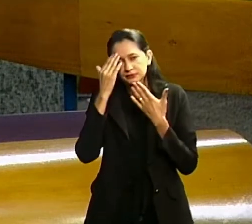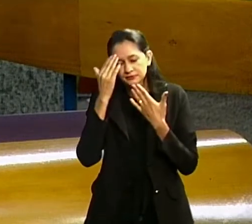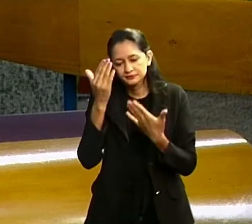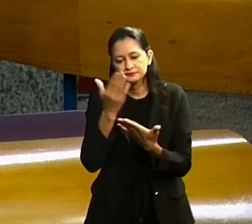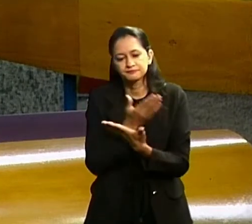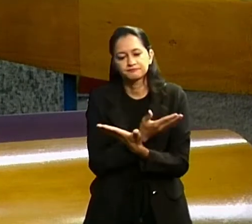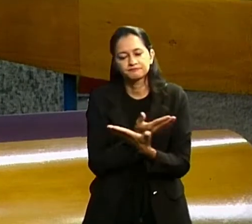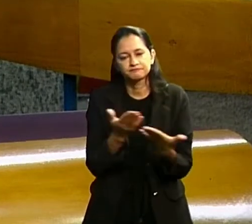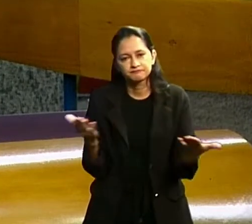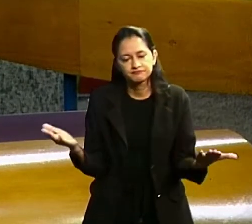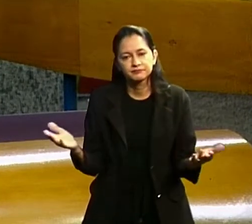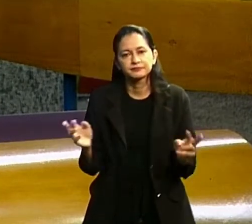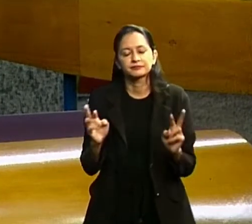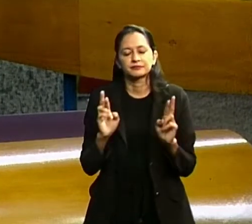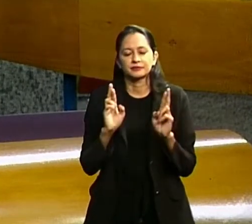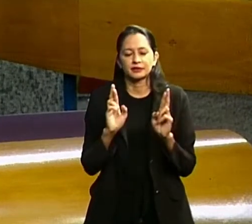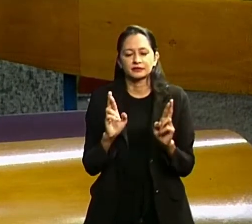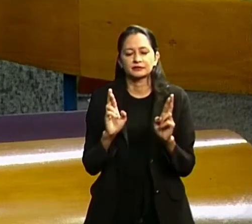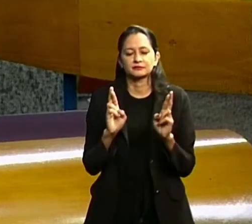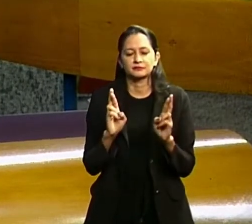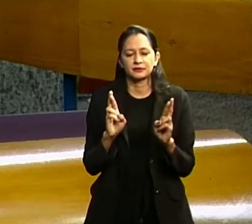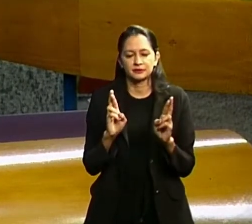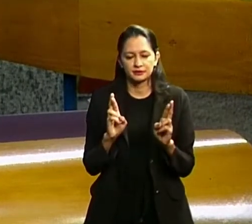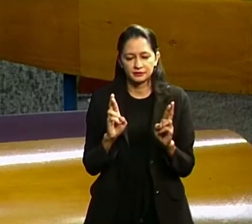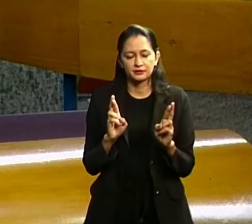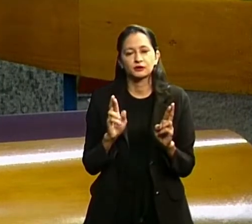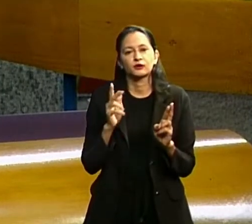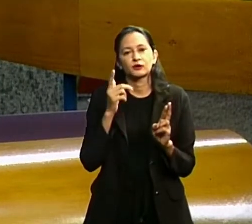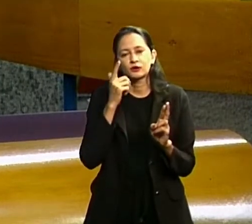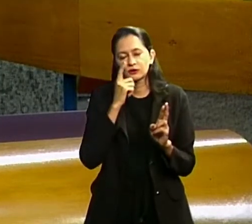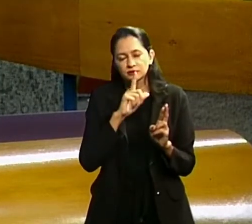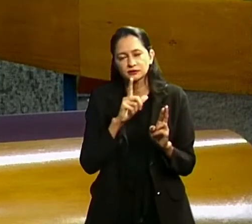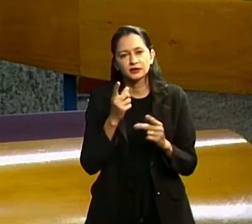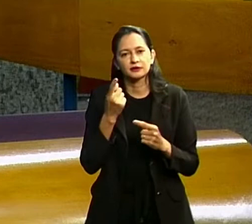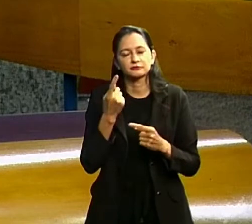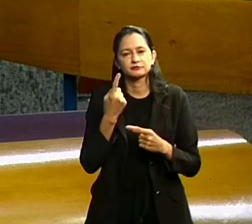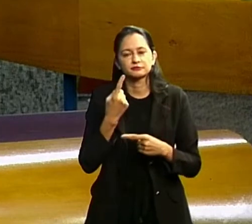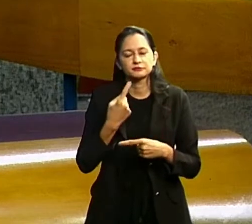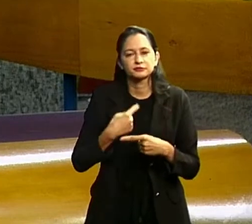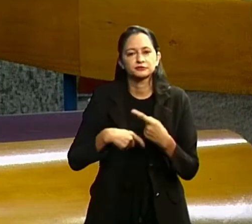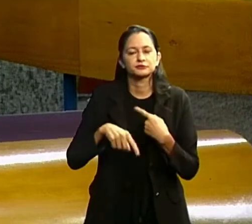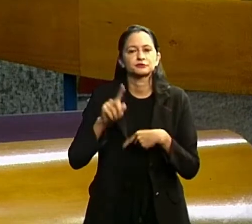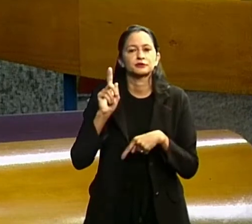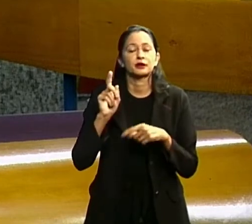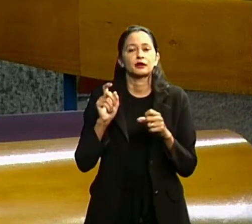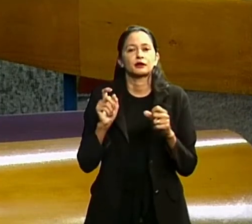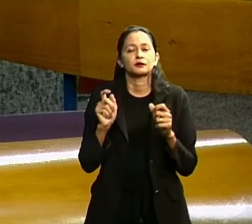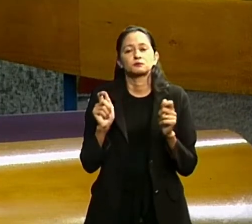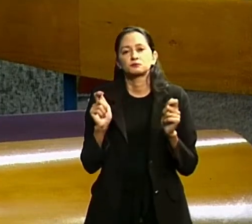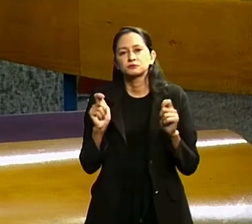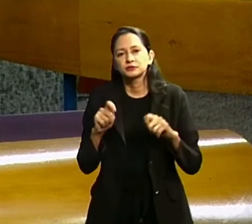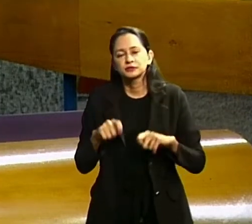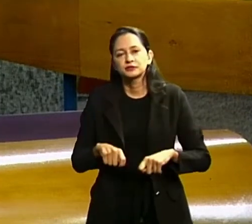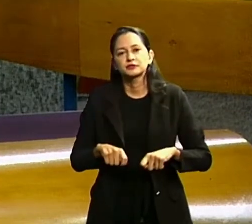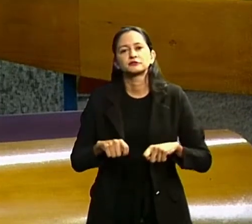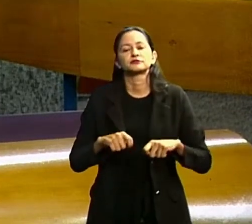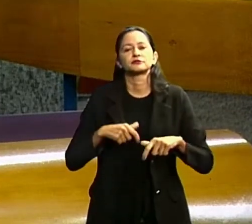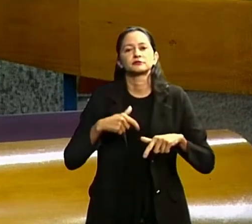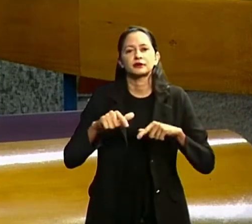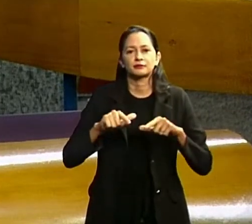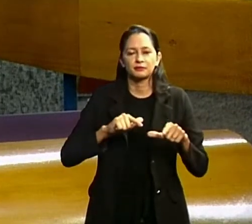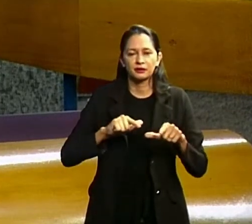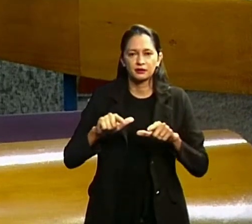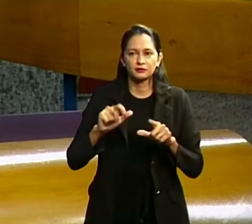e desejar para que nós realmente alcançamos, possamos fazer o que a